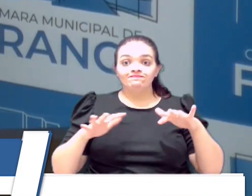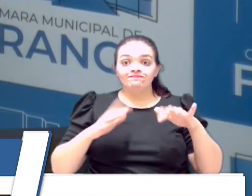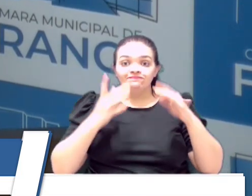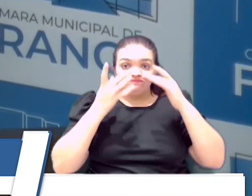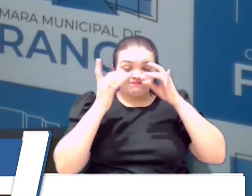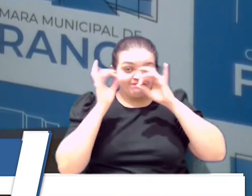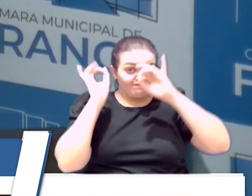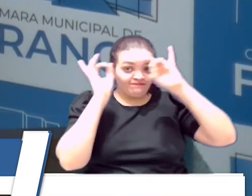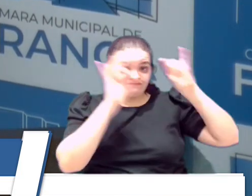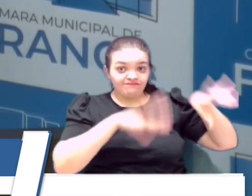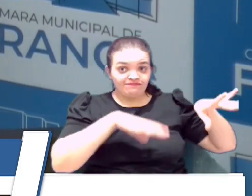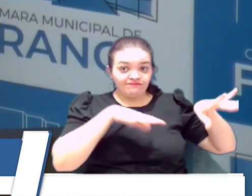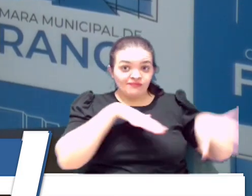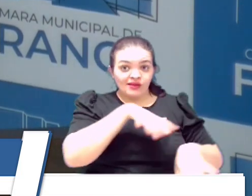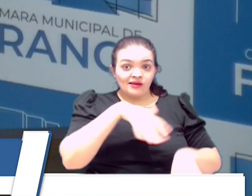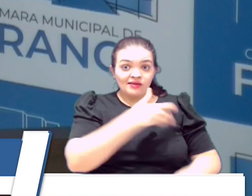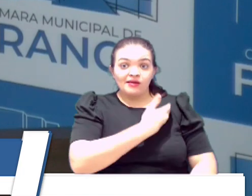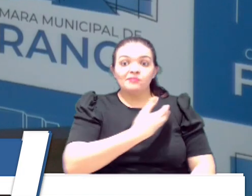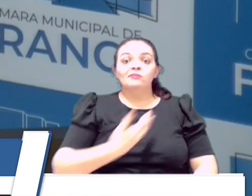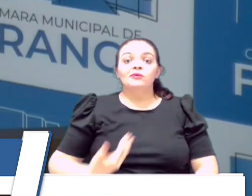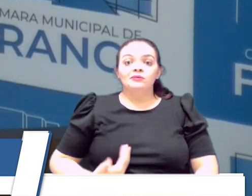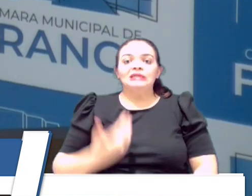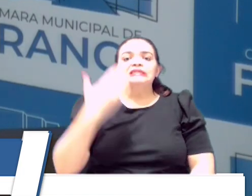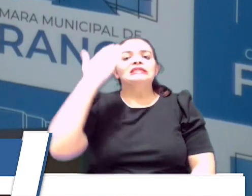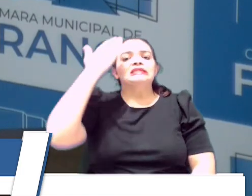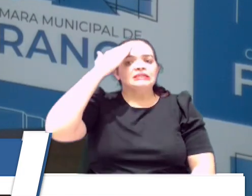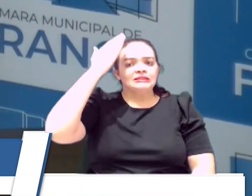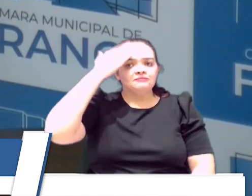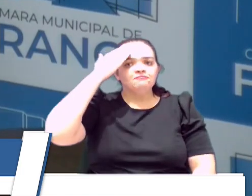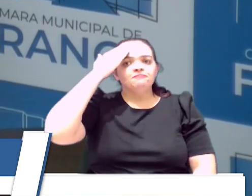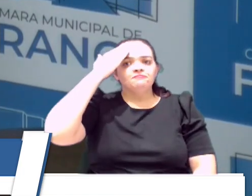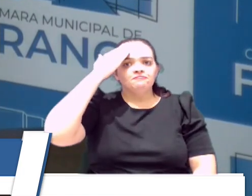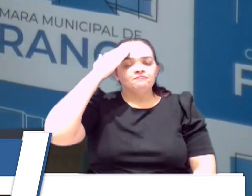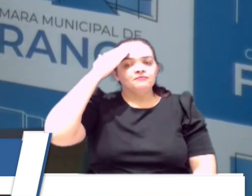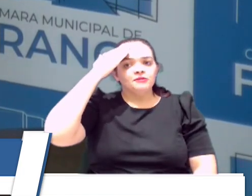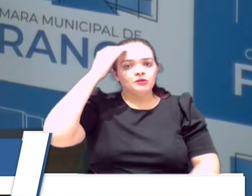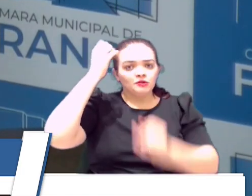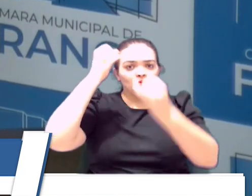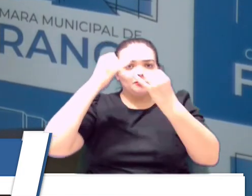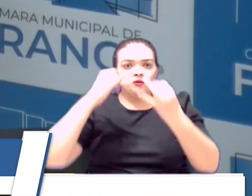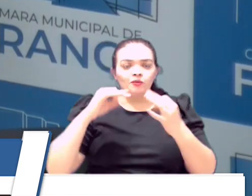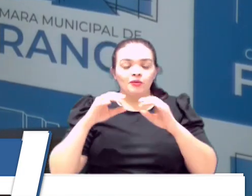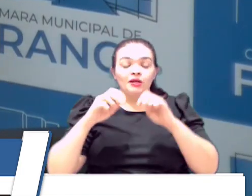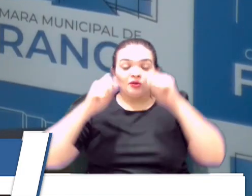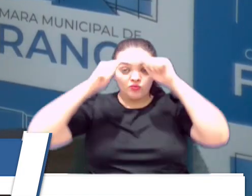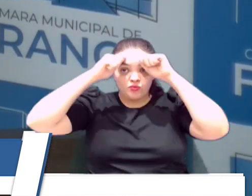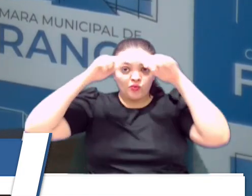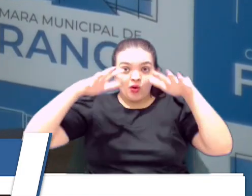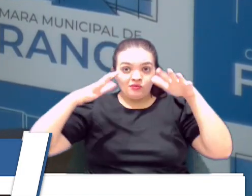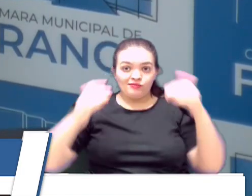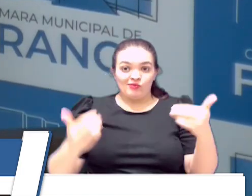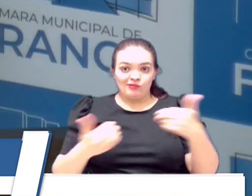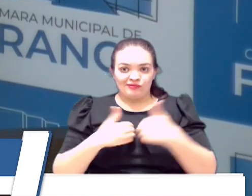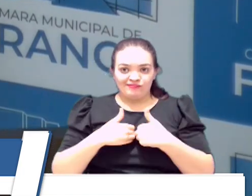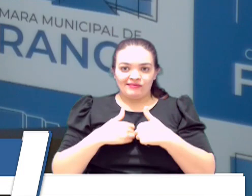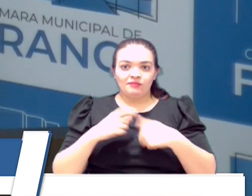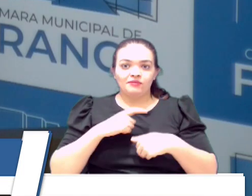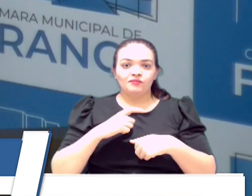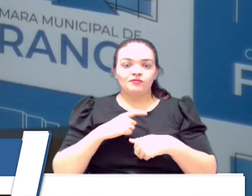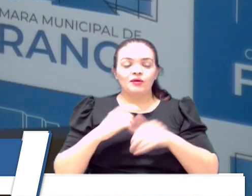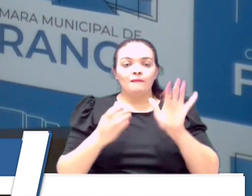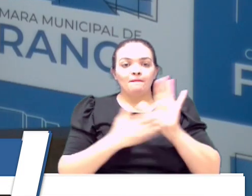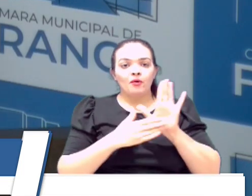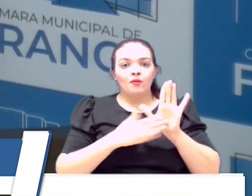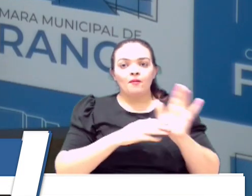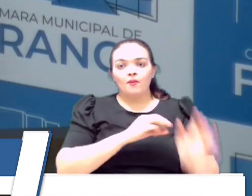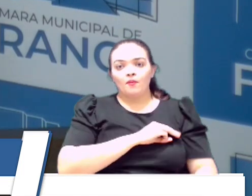abandonada pelo poder público, isso a gente sabe. Quando a gente fala do autismo, nós tivemos uma ação do Ministério